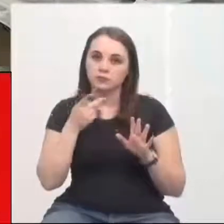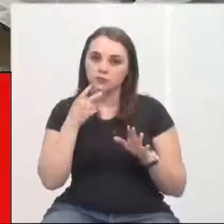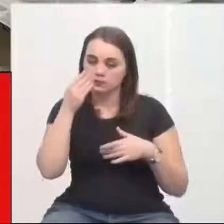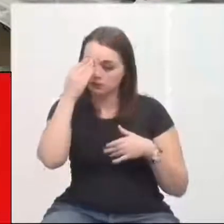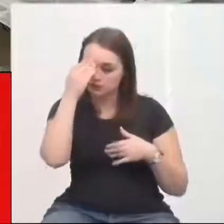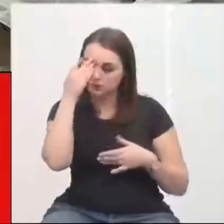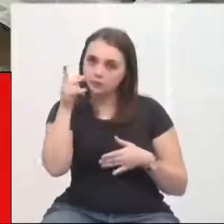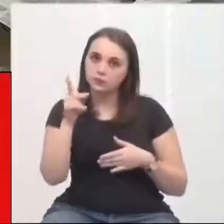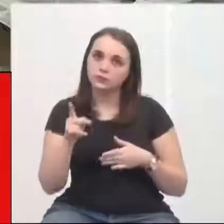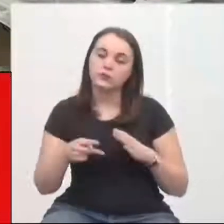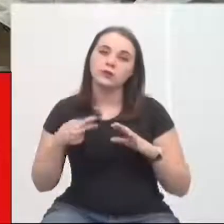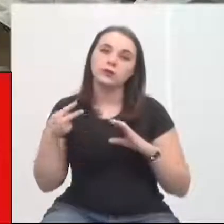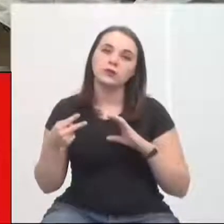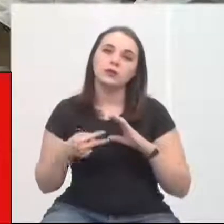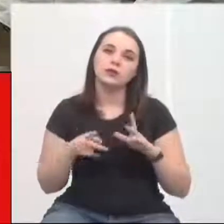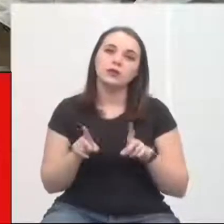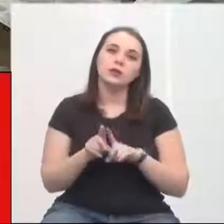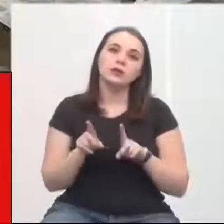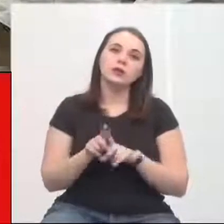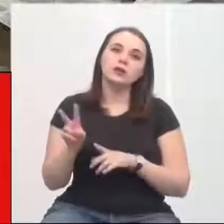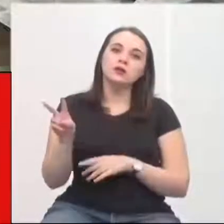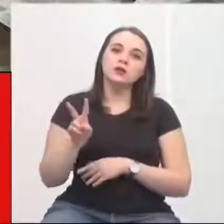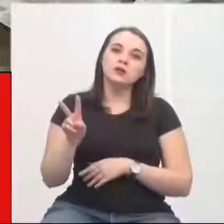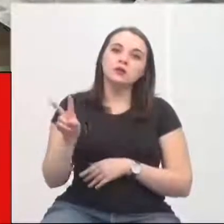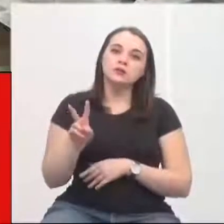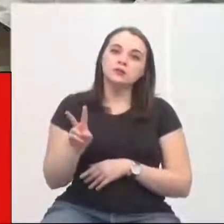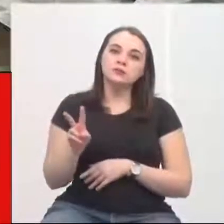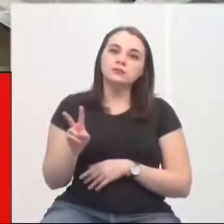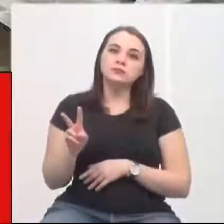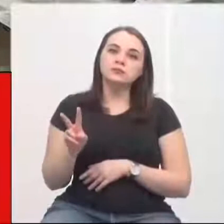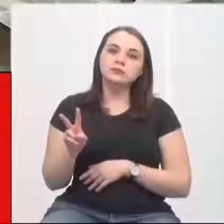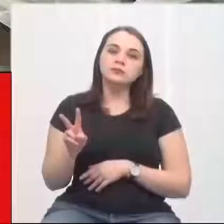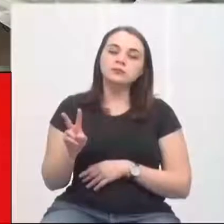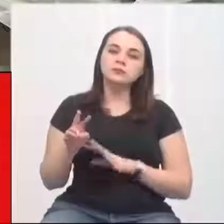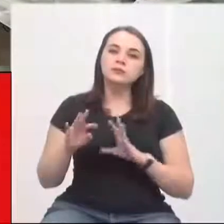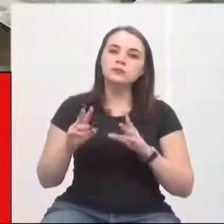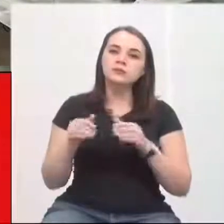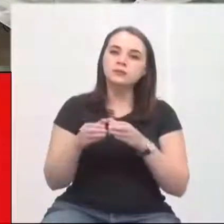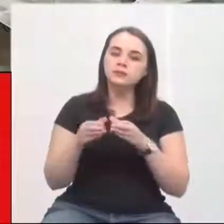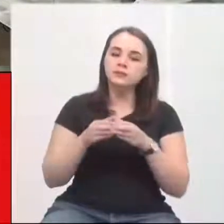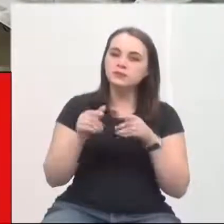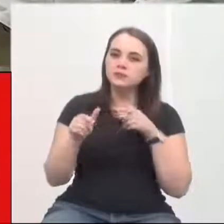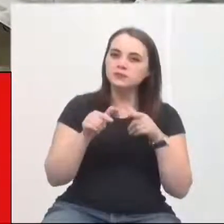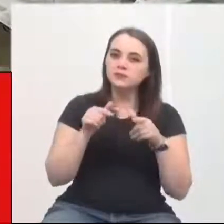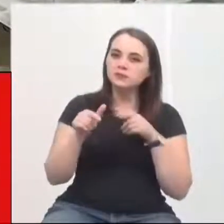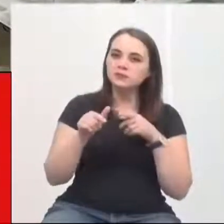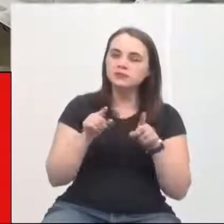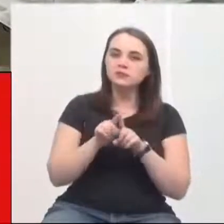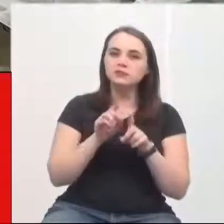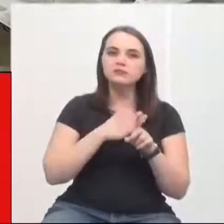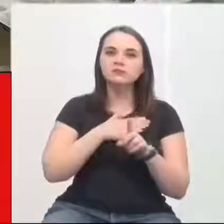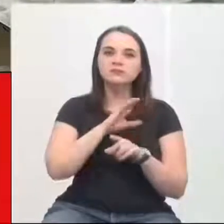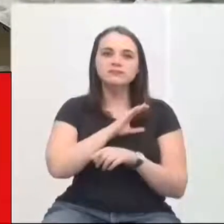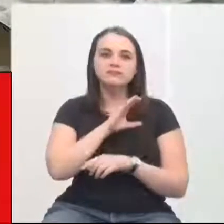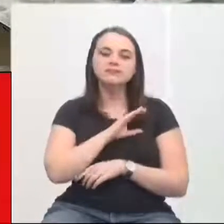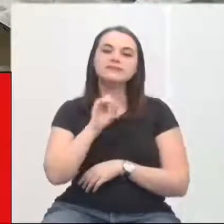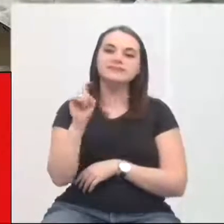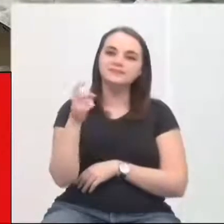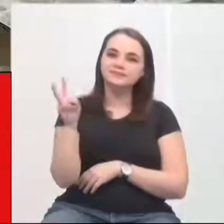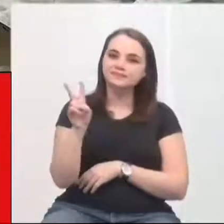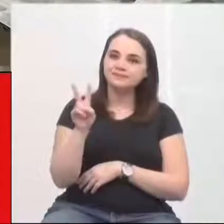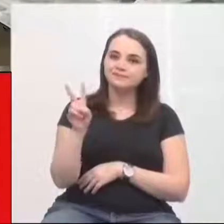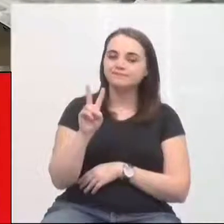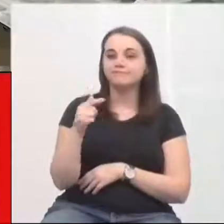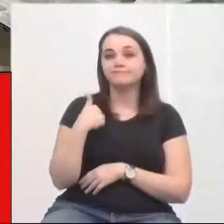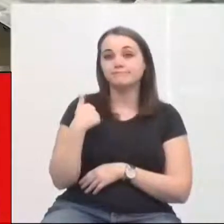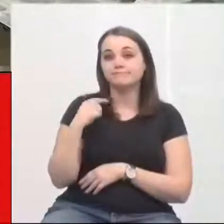presidente Arleu. Obrigado aos vereadores, aos vereadores da Comissão de Obras, aos meus colegas, ex-vereadores, né? Aliás, eu